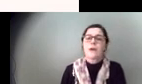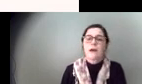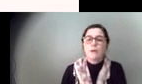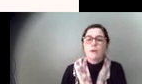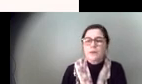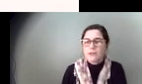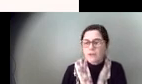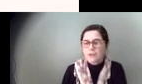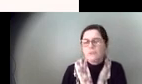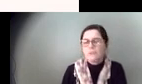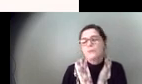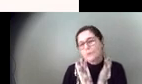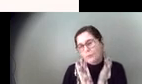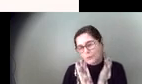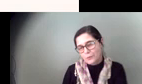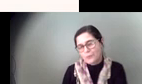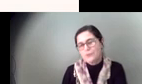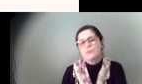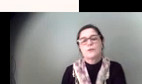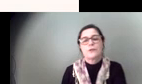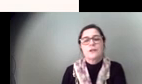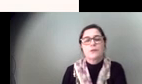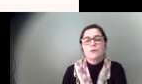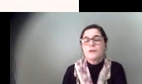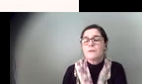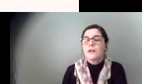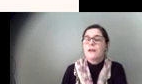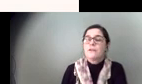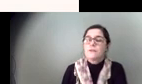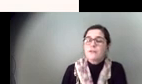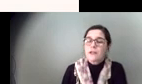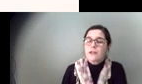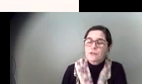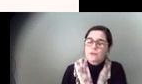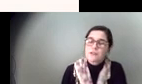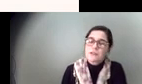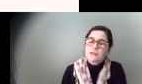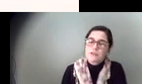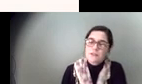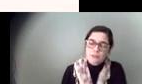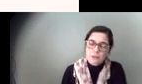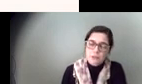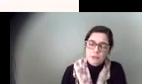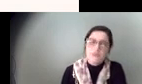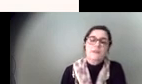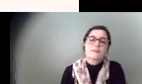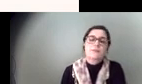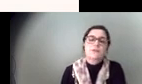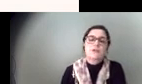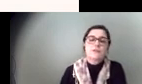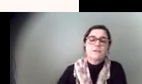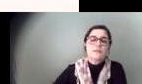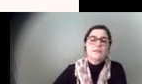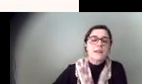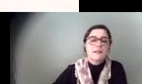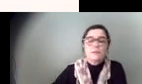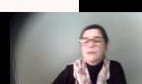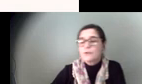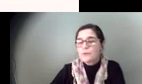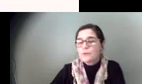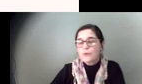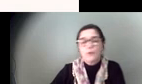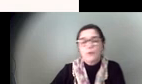replanejamento, acompanhamento do professor coordenador. Vamos falar sobre as atividades curriculares desportivas